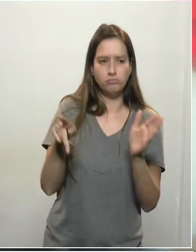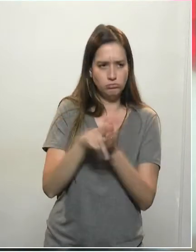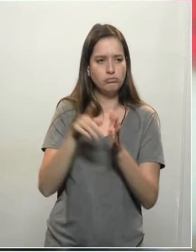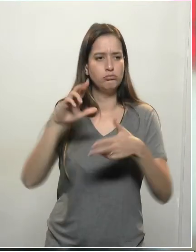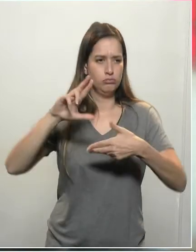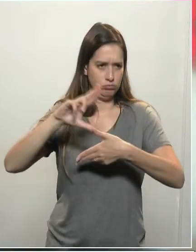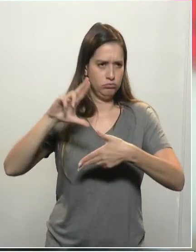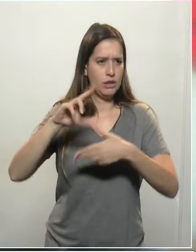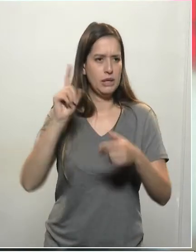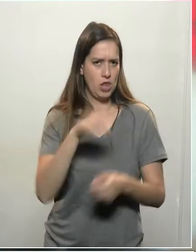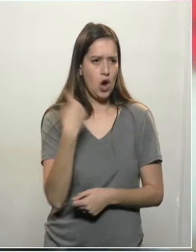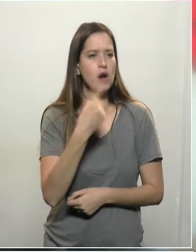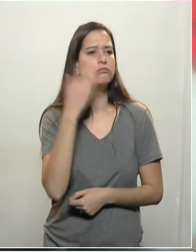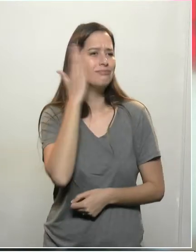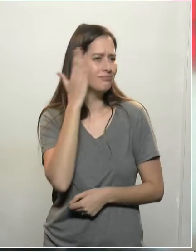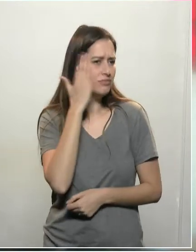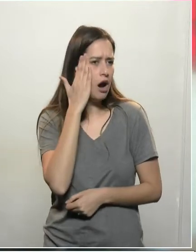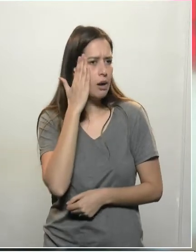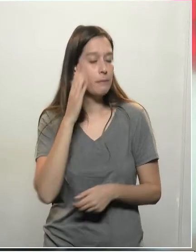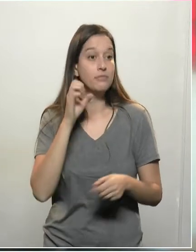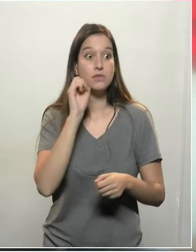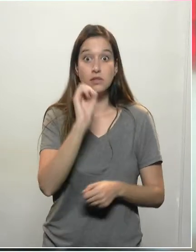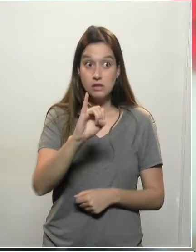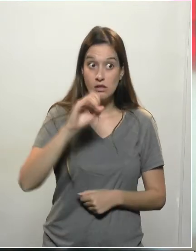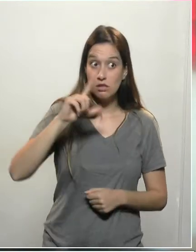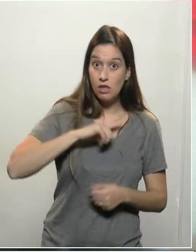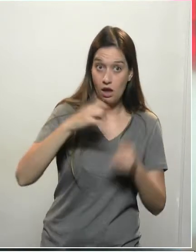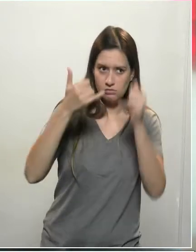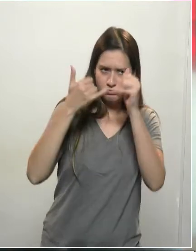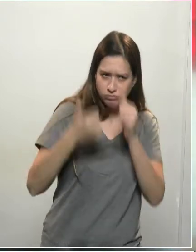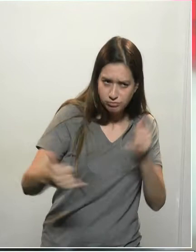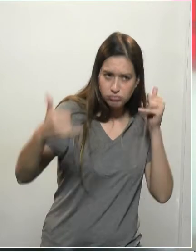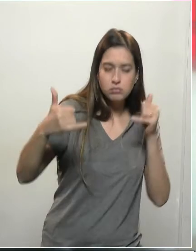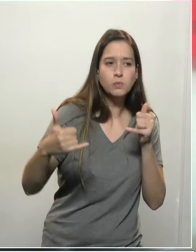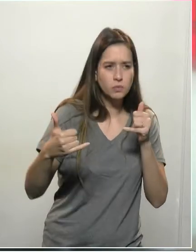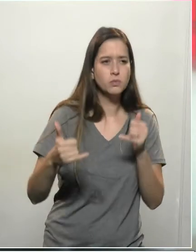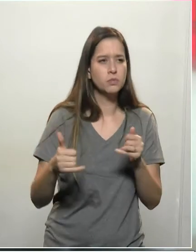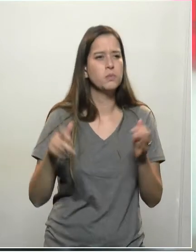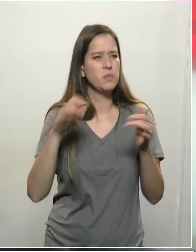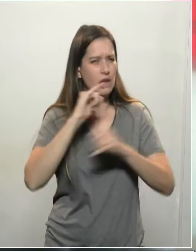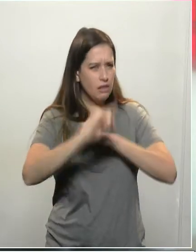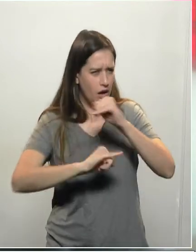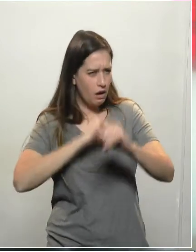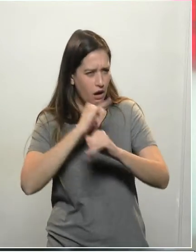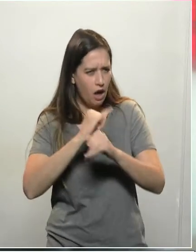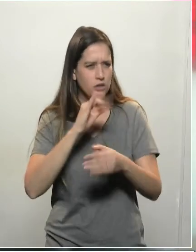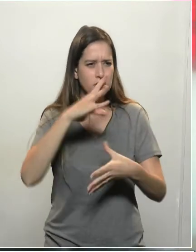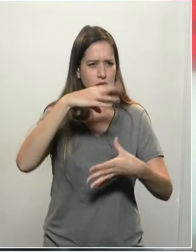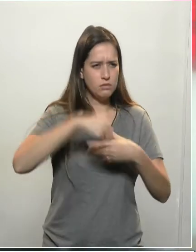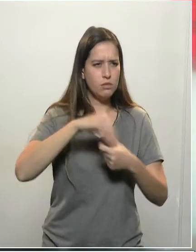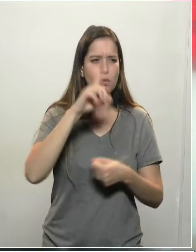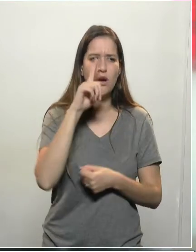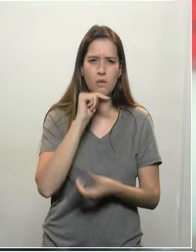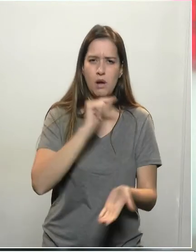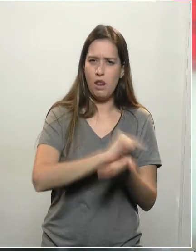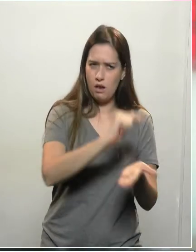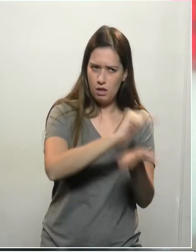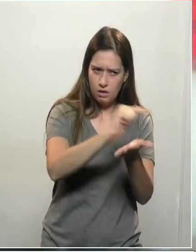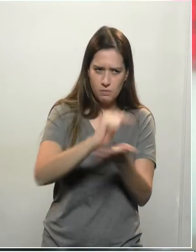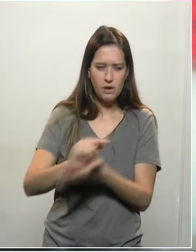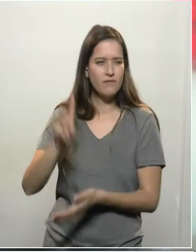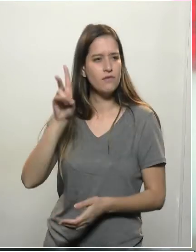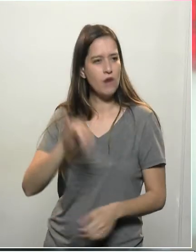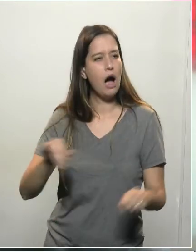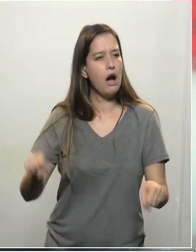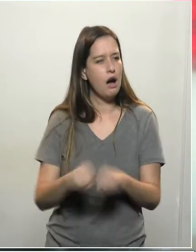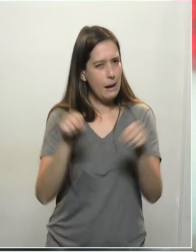que tenha que ser feita, ela rompe com todo tipo de fibra que possa haver lá dentro. Então, ninguém explicou isso, ninguém sabe